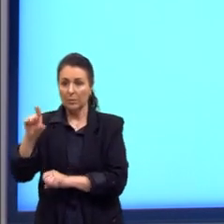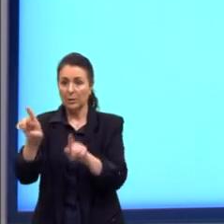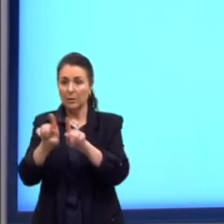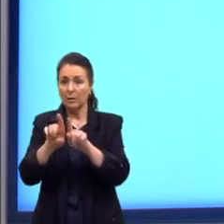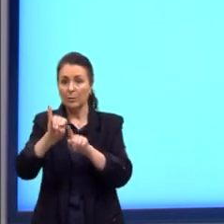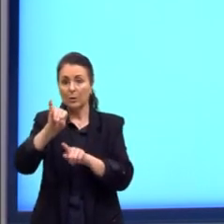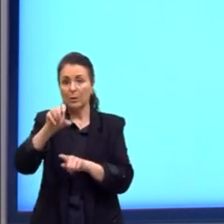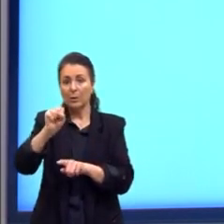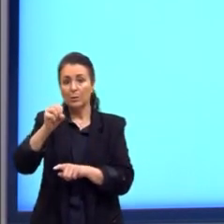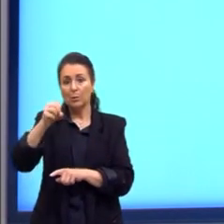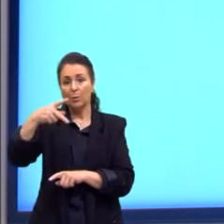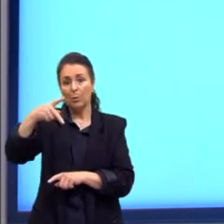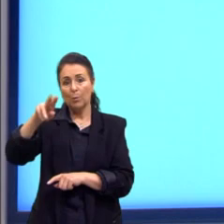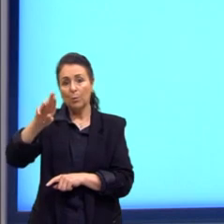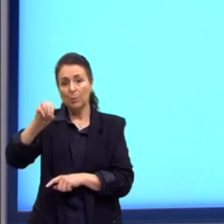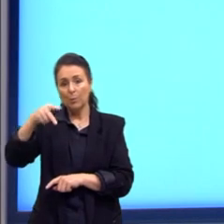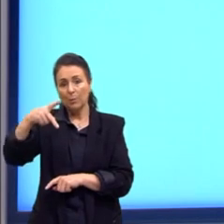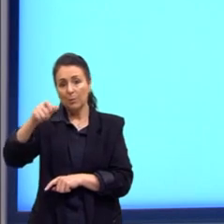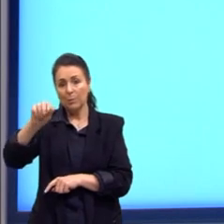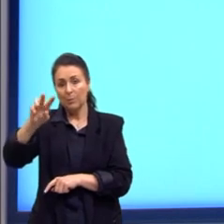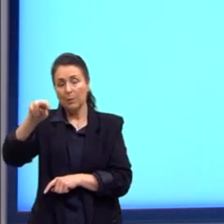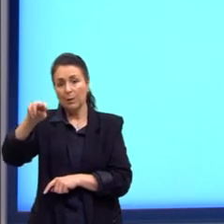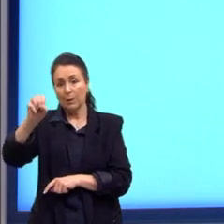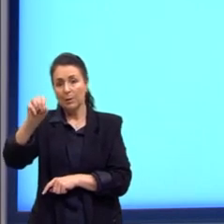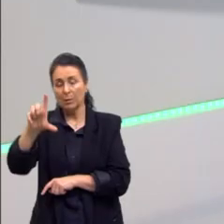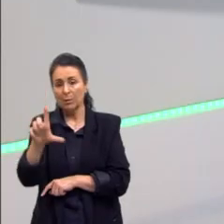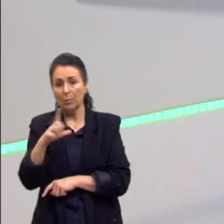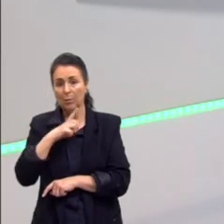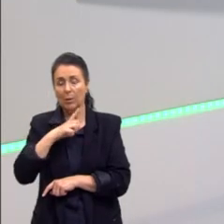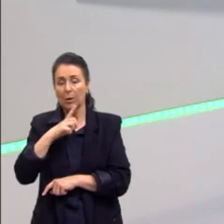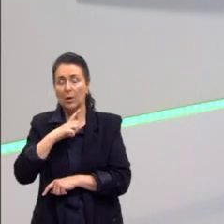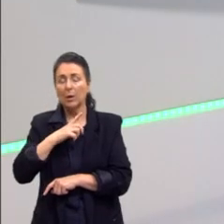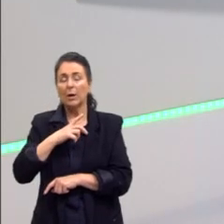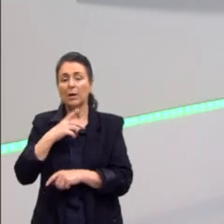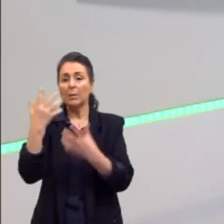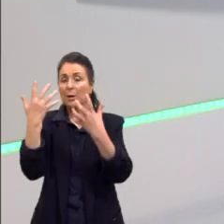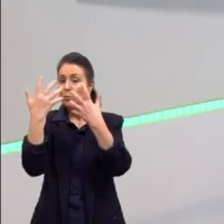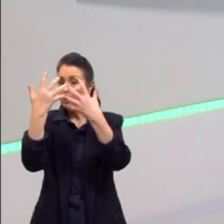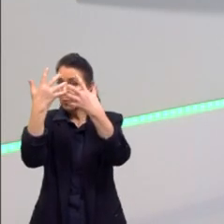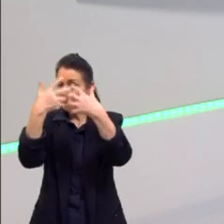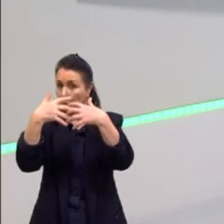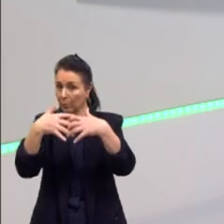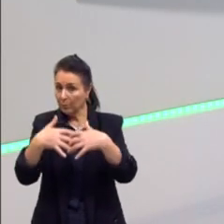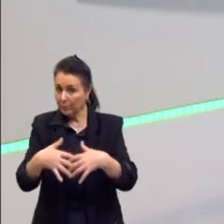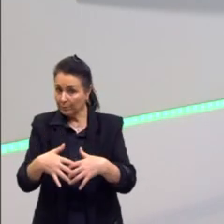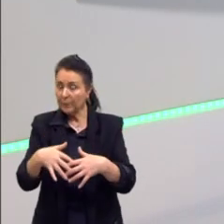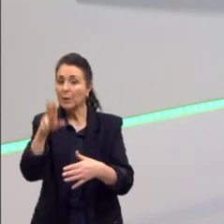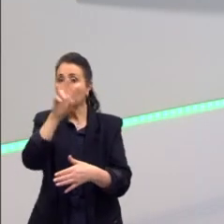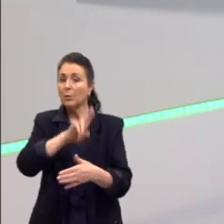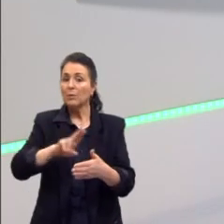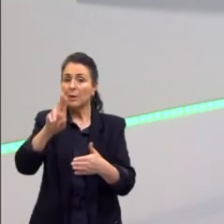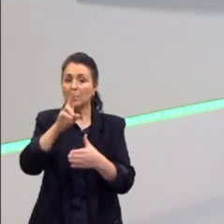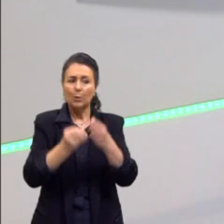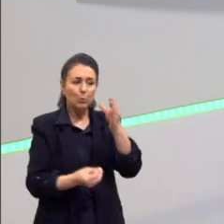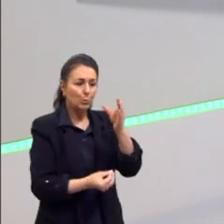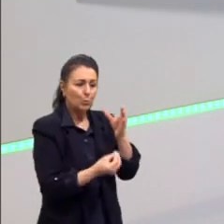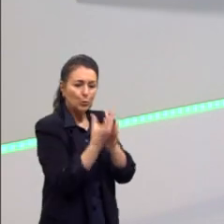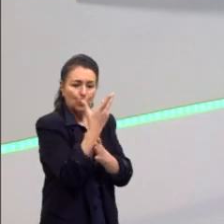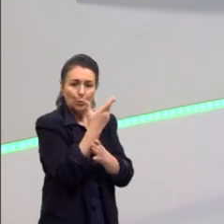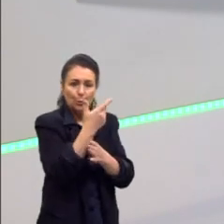isopropanol que é um álcool mais começou a ser mais complexa ele é muito utilizado na produção de produtos de limpeza